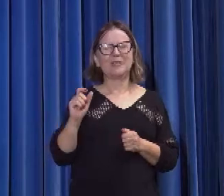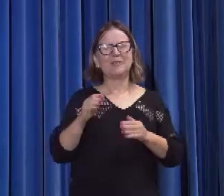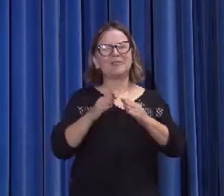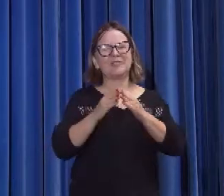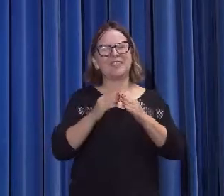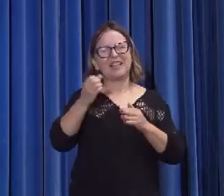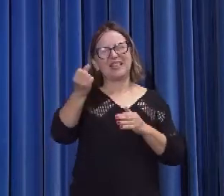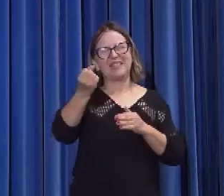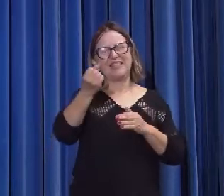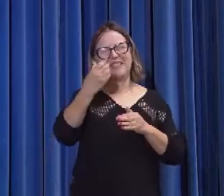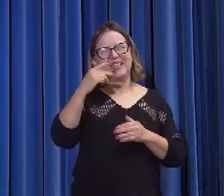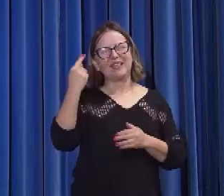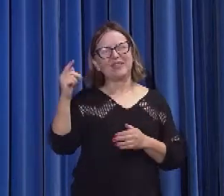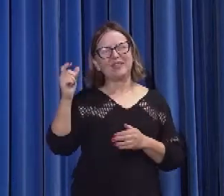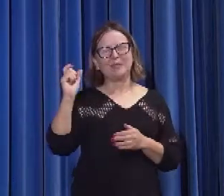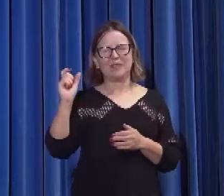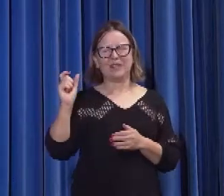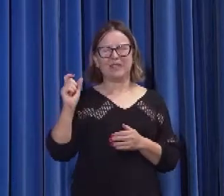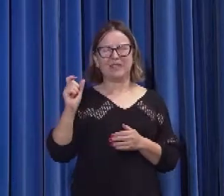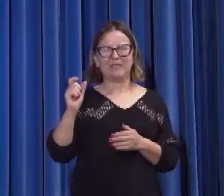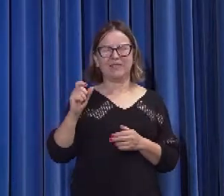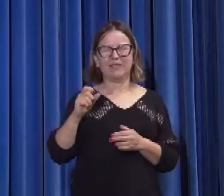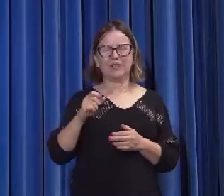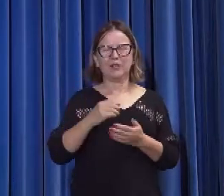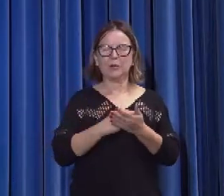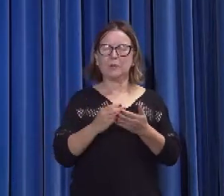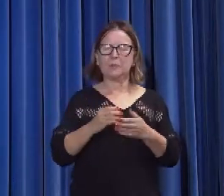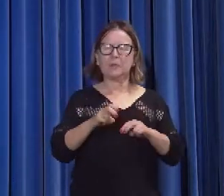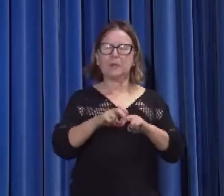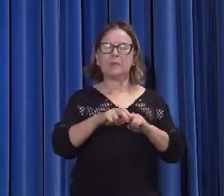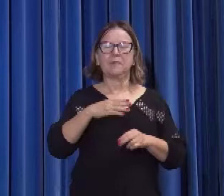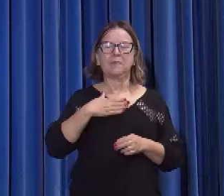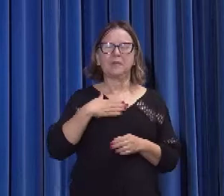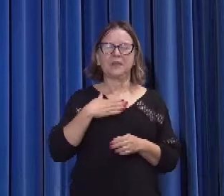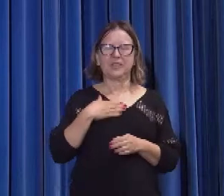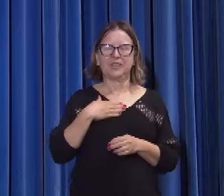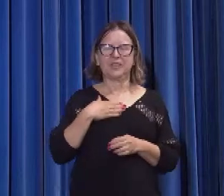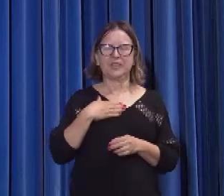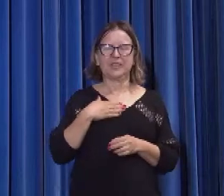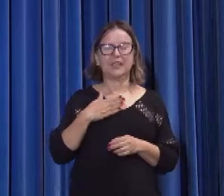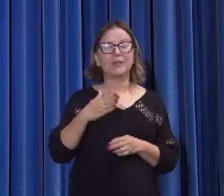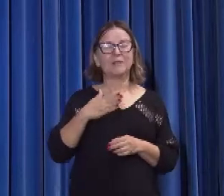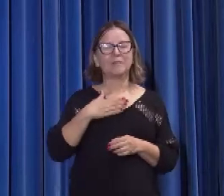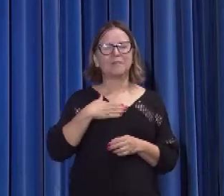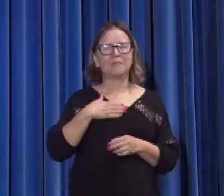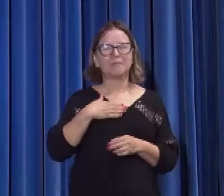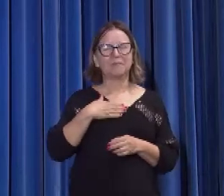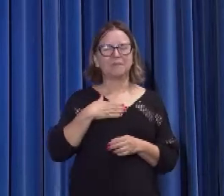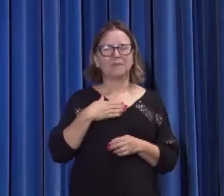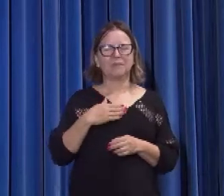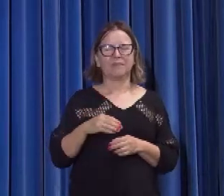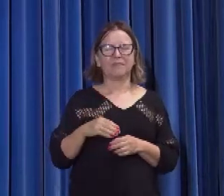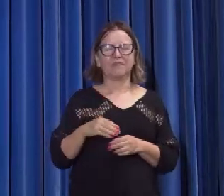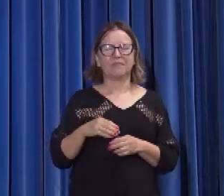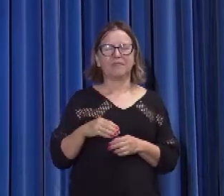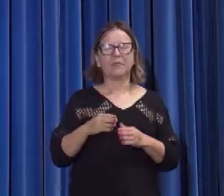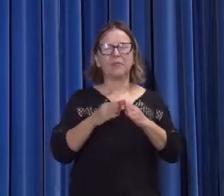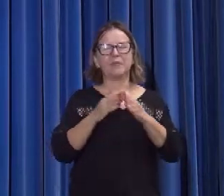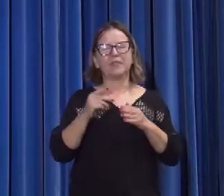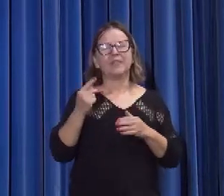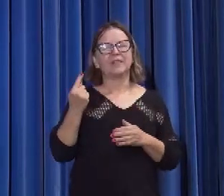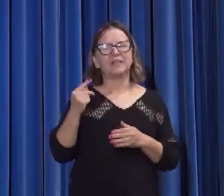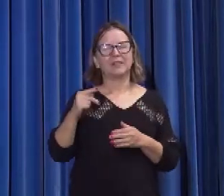a começar comigo mesmo. E que o Teu Espírito abra os olhos do nosso